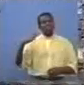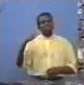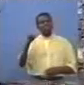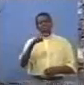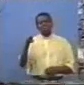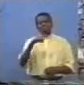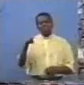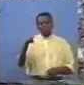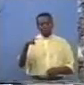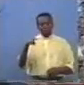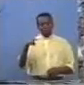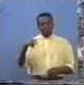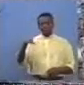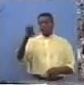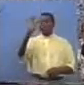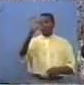Percebe?